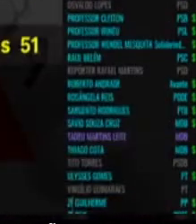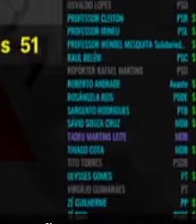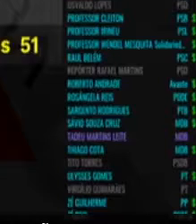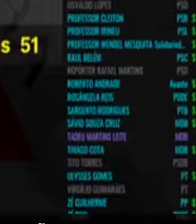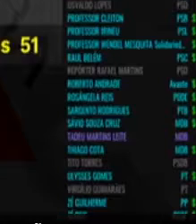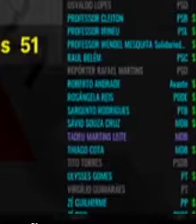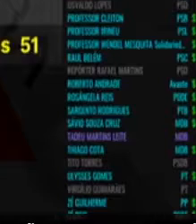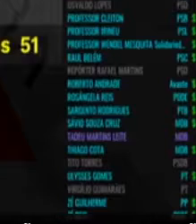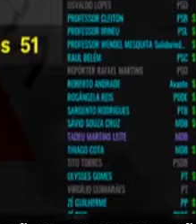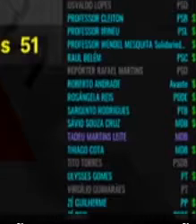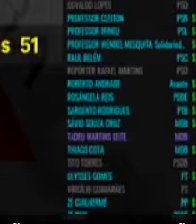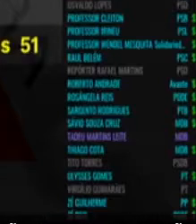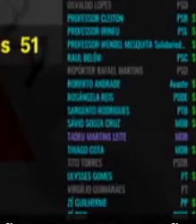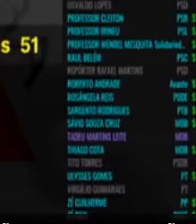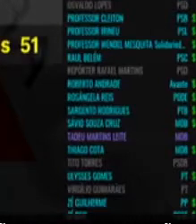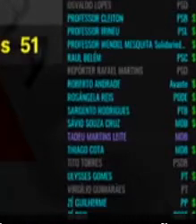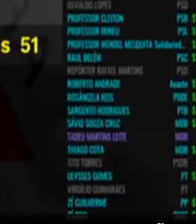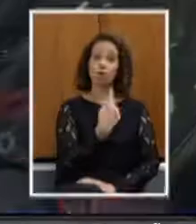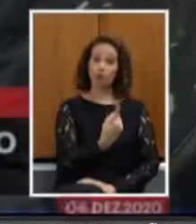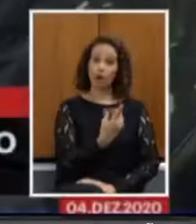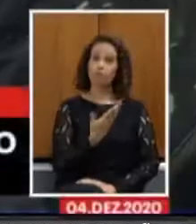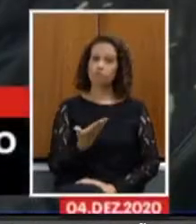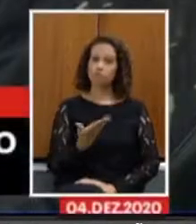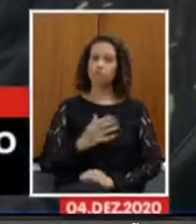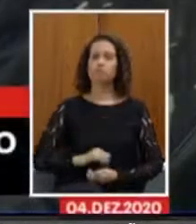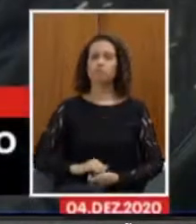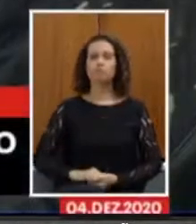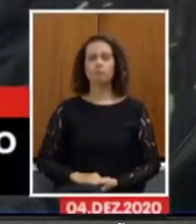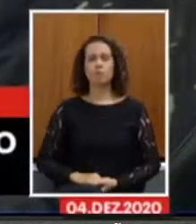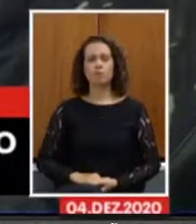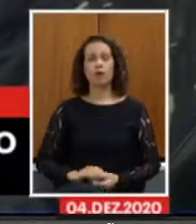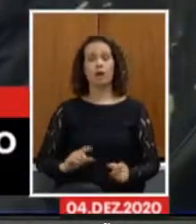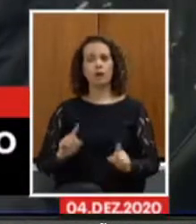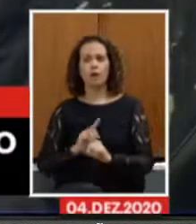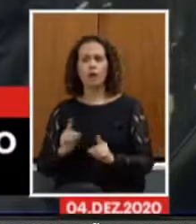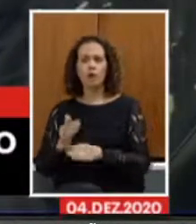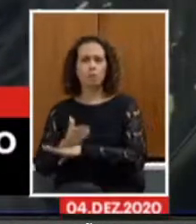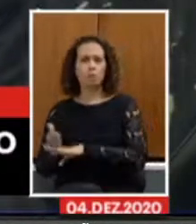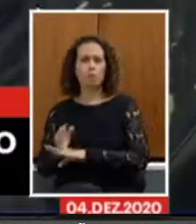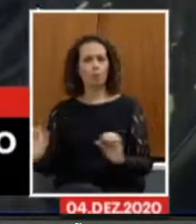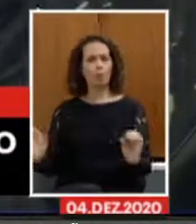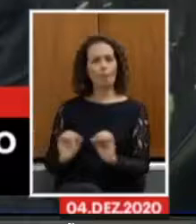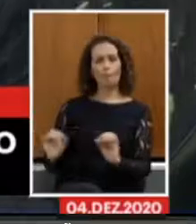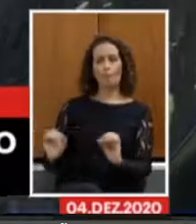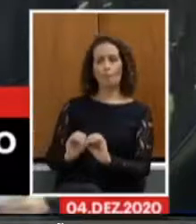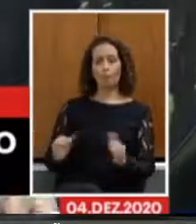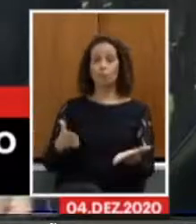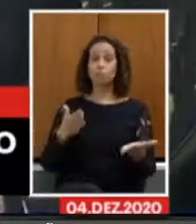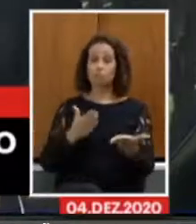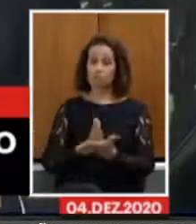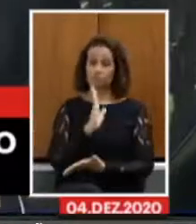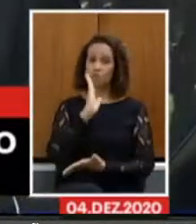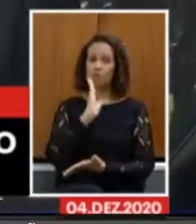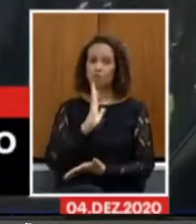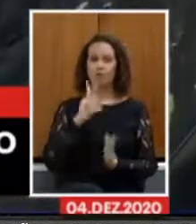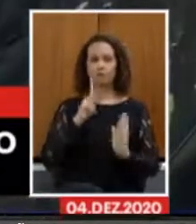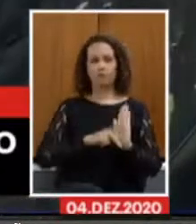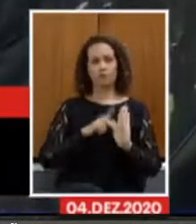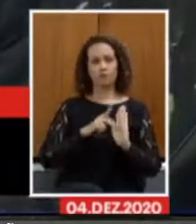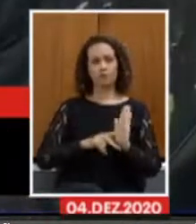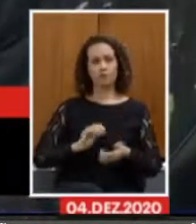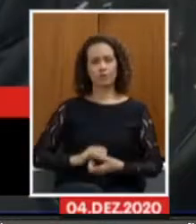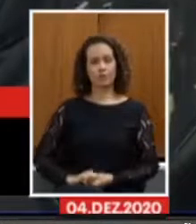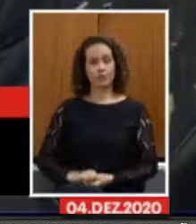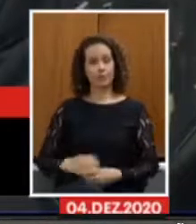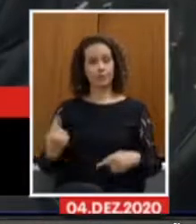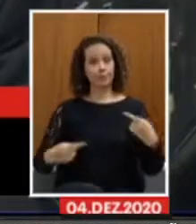Votaram sim 51 senhoras e senhores deputados, não houve voto não nem branco, portanto está aprovado o projeto. Discussão em